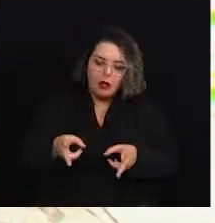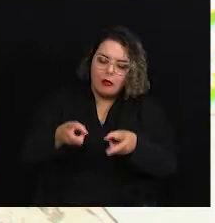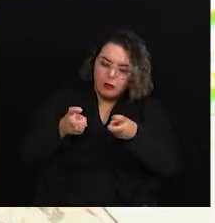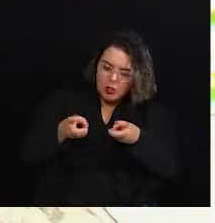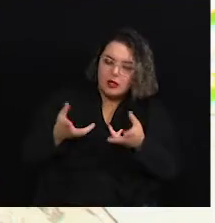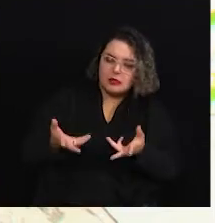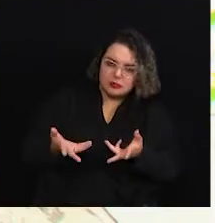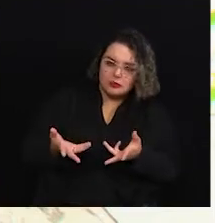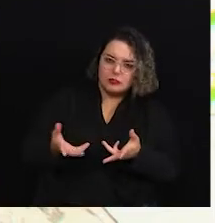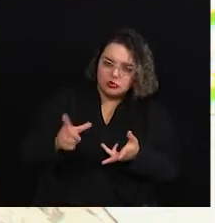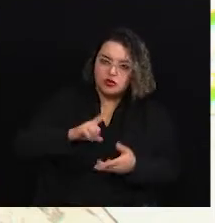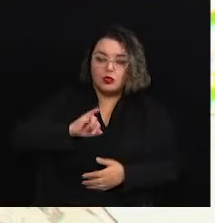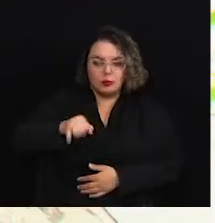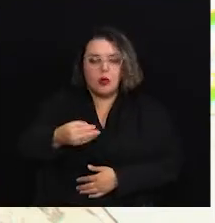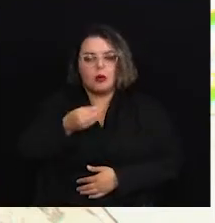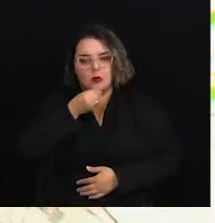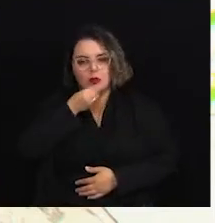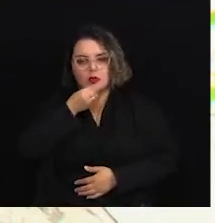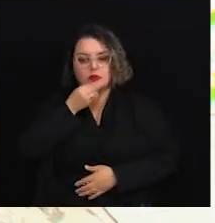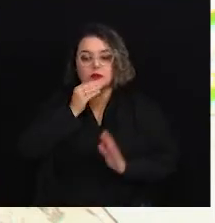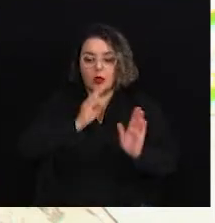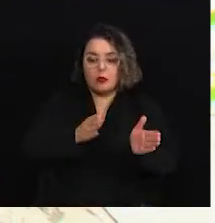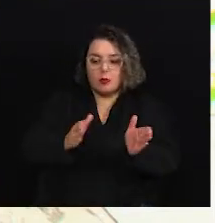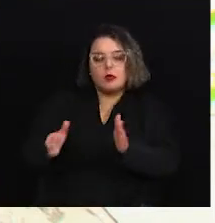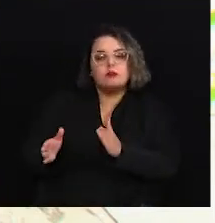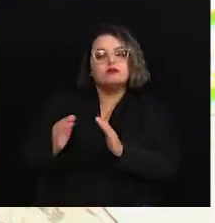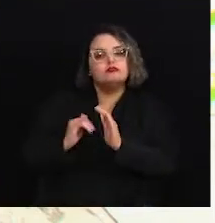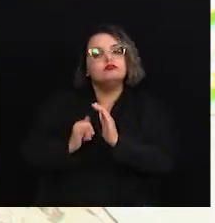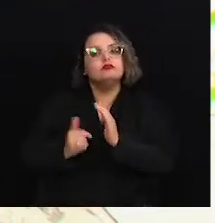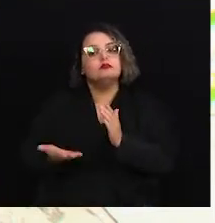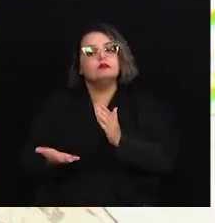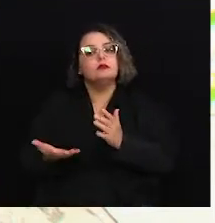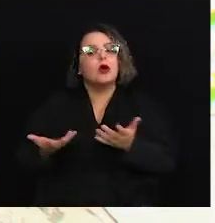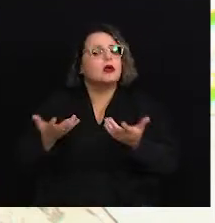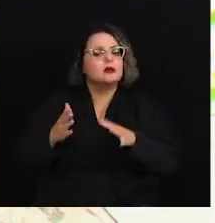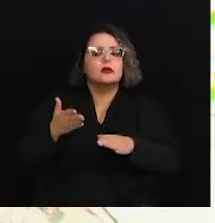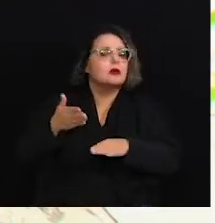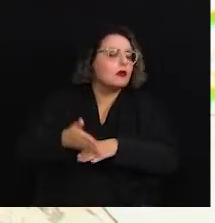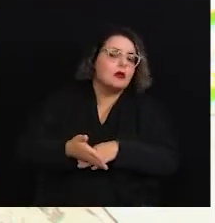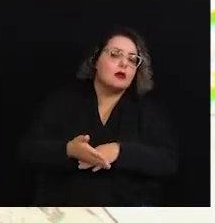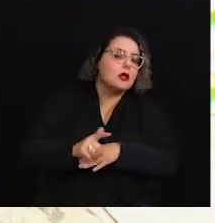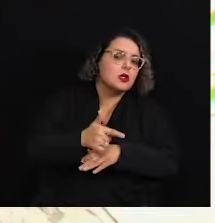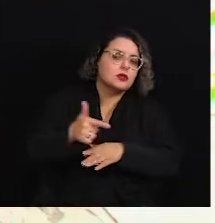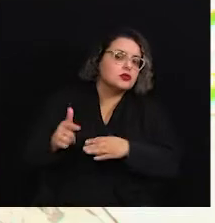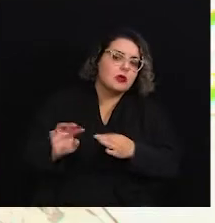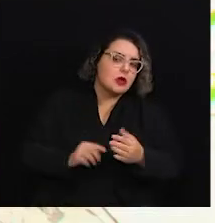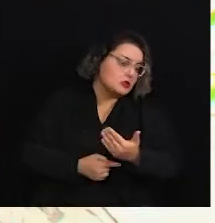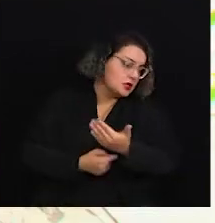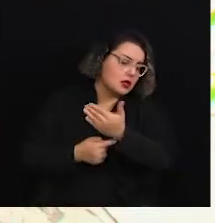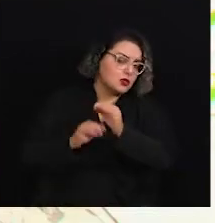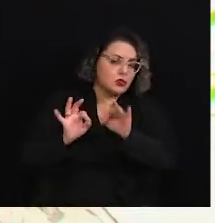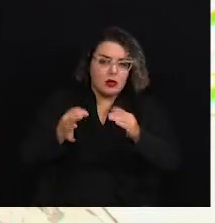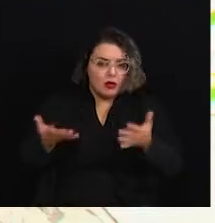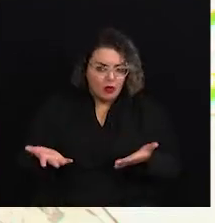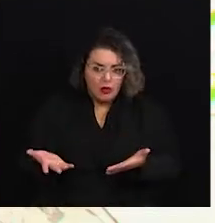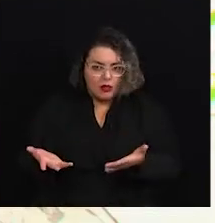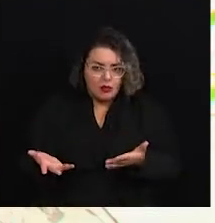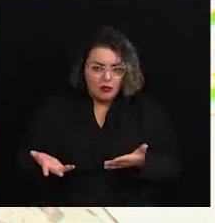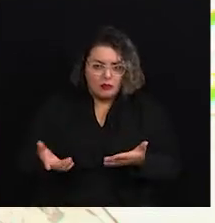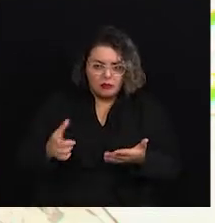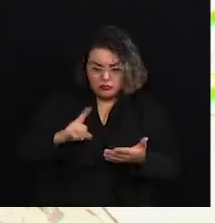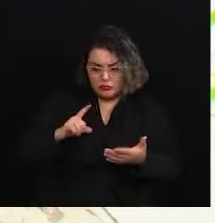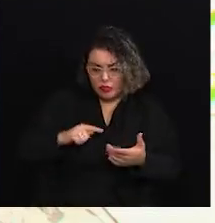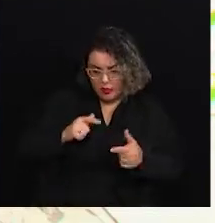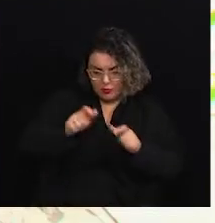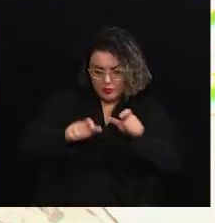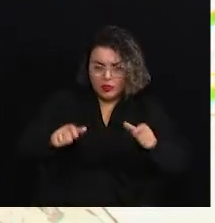a gente percebeu que ali tinha uma oportunidade de fazer um processo. Só que a gente não queria entrar naquilo sem que a gente tivesse tecnologia suficiente, porque consultivamente tinha